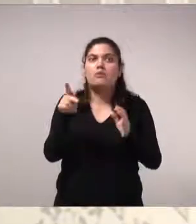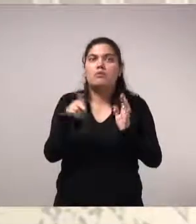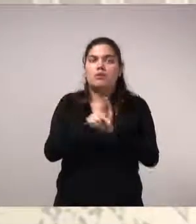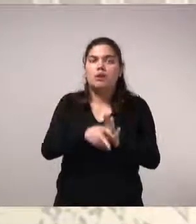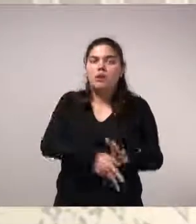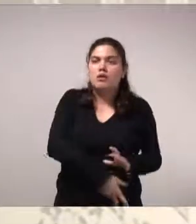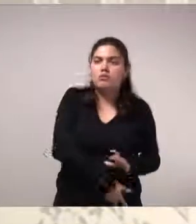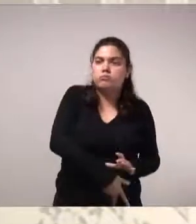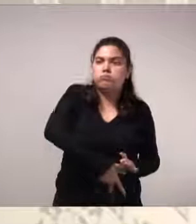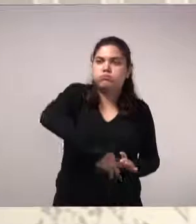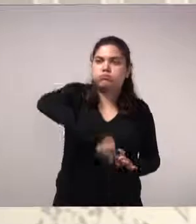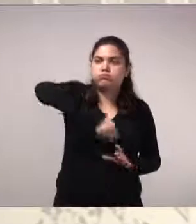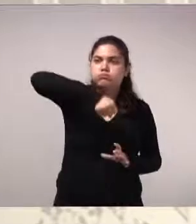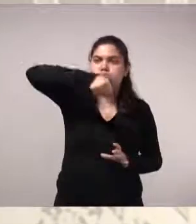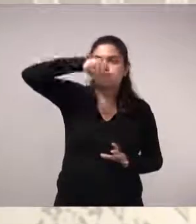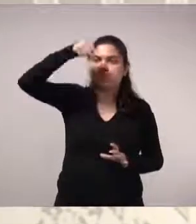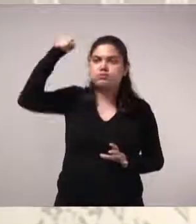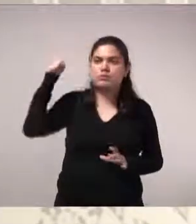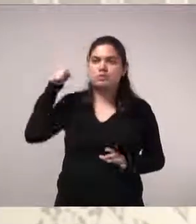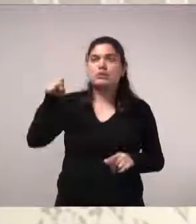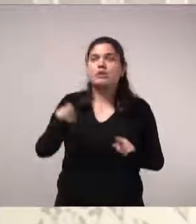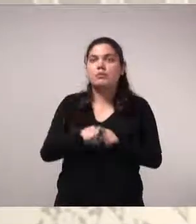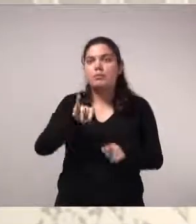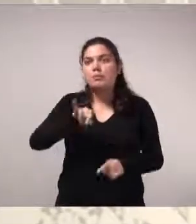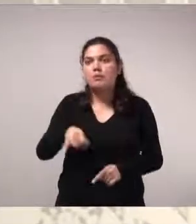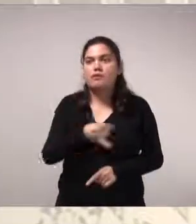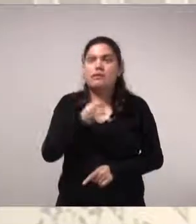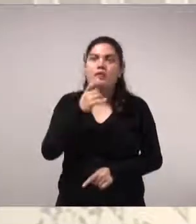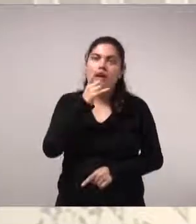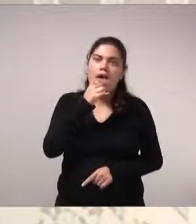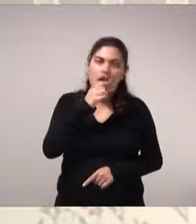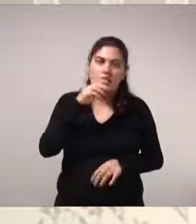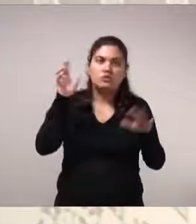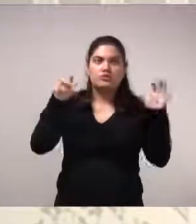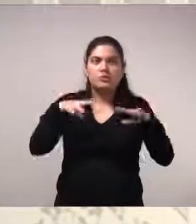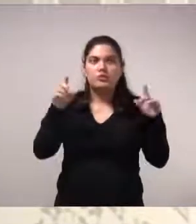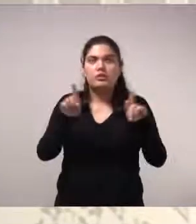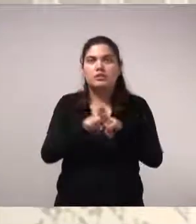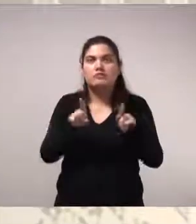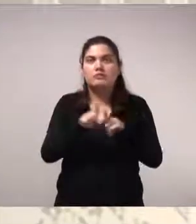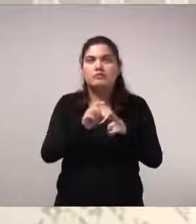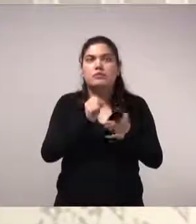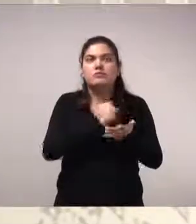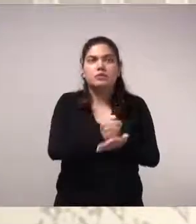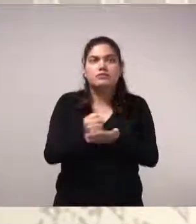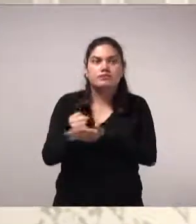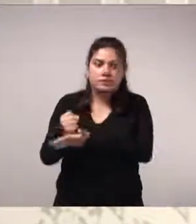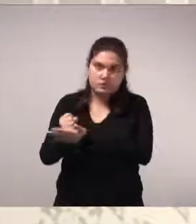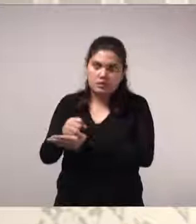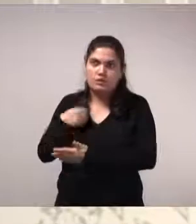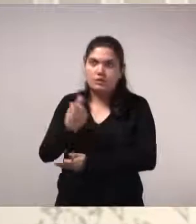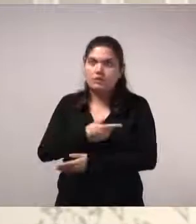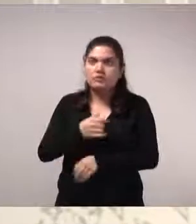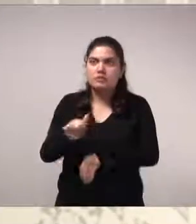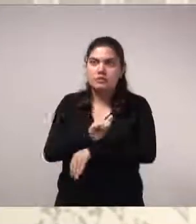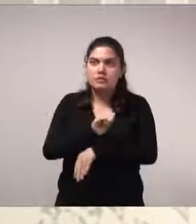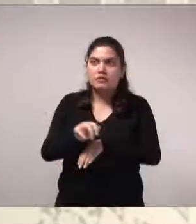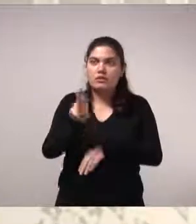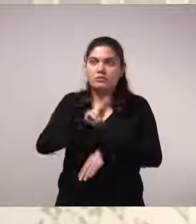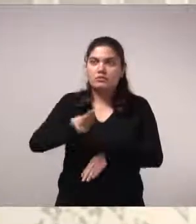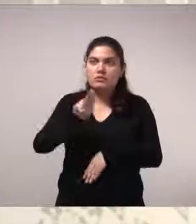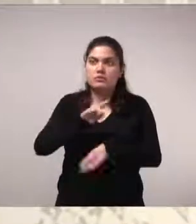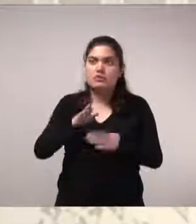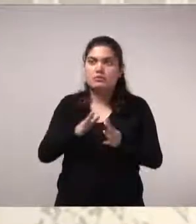profundo, reaproveitamento de água de chuva e reuso de águas servidas, que é uma estratégia que a gente vai adotar no médio e longo